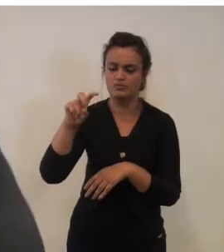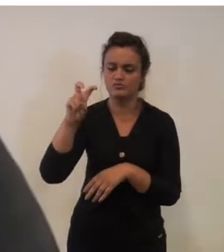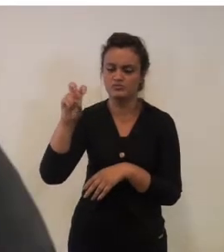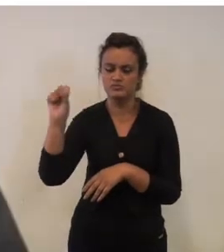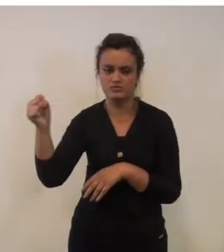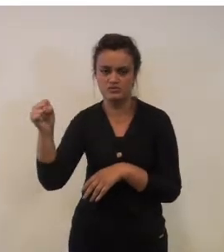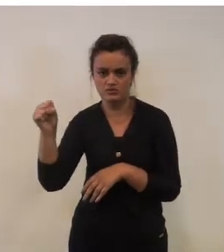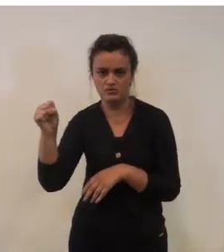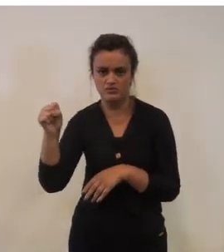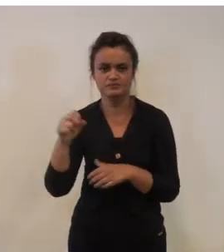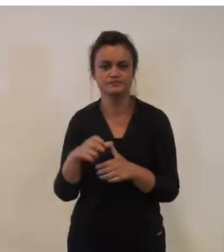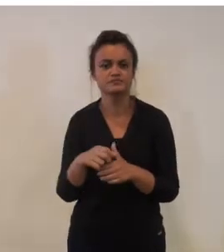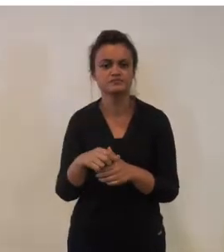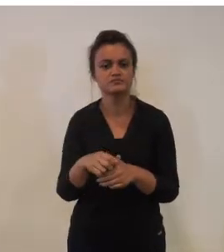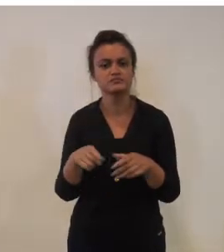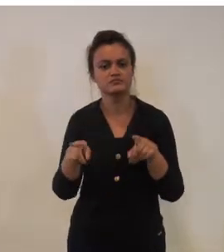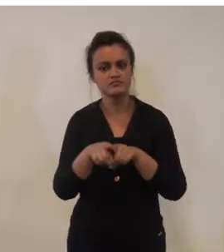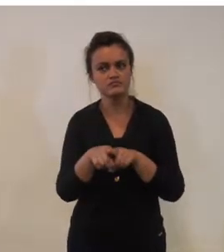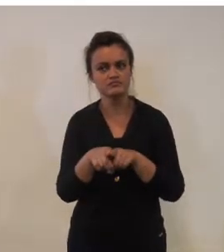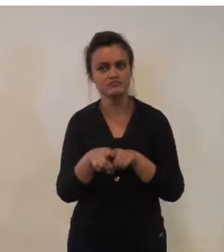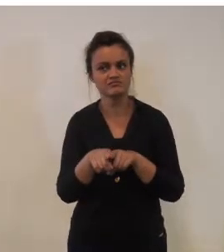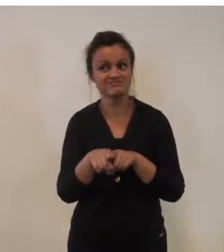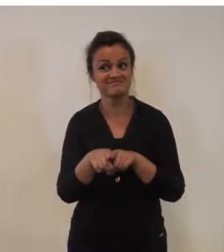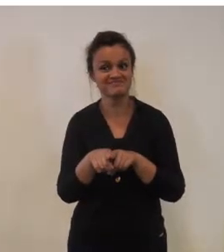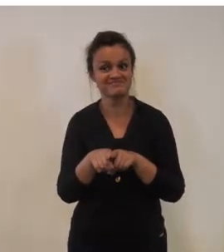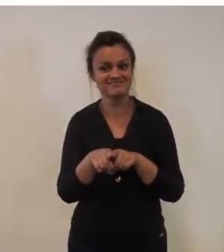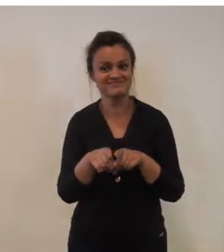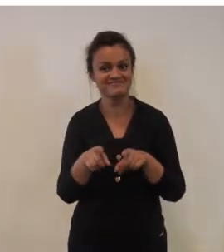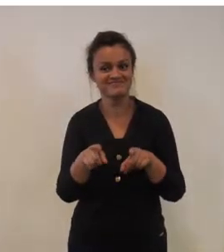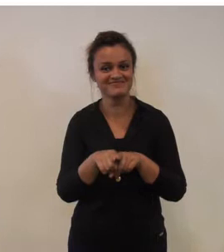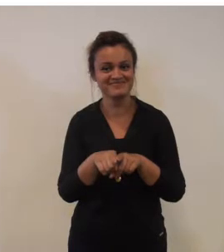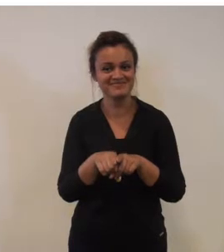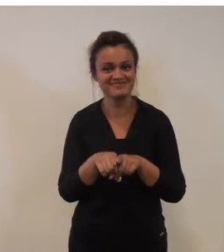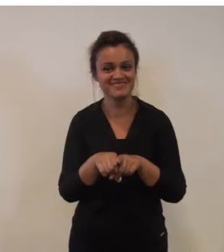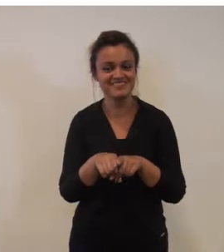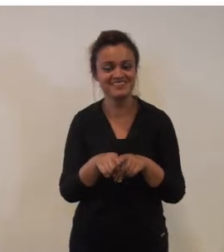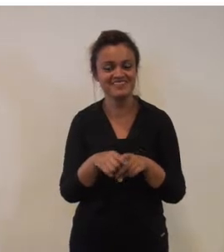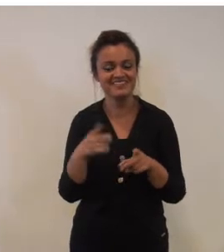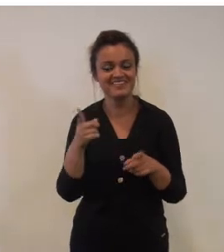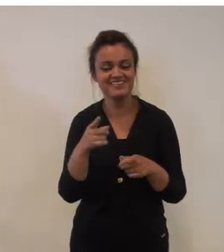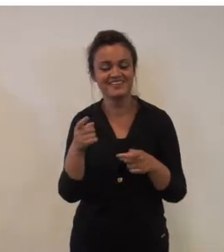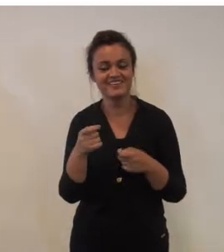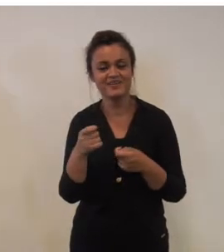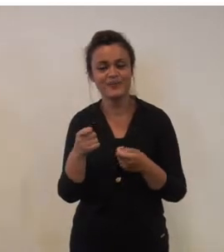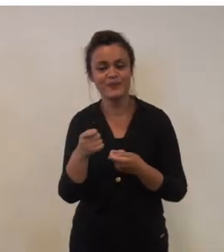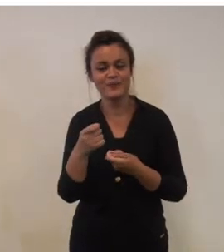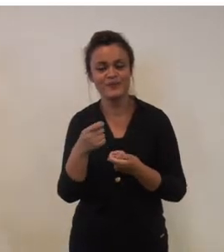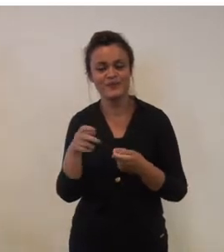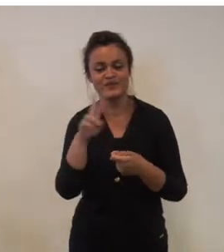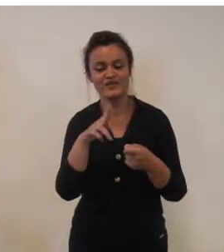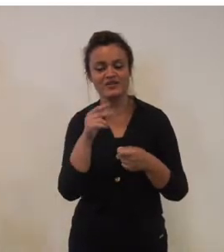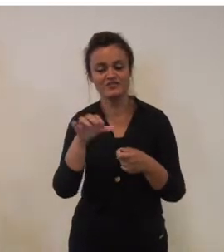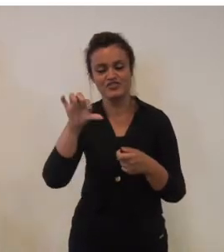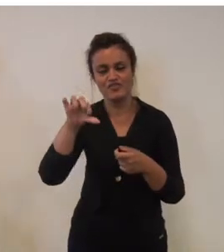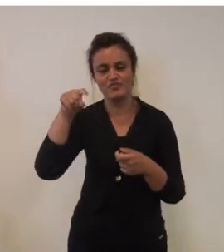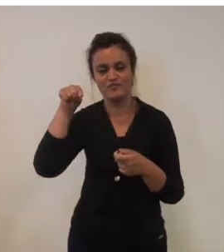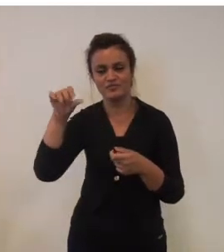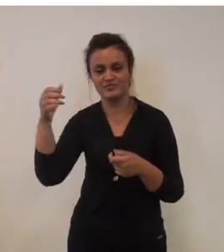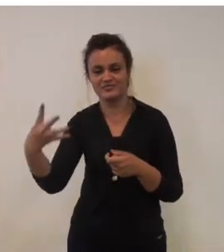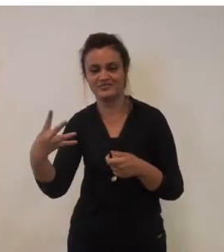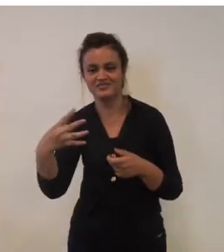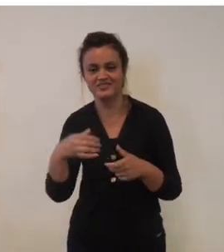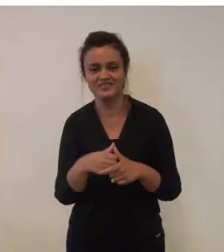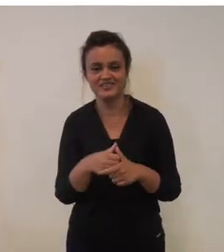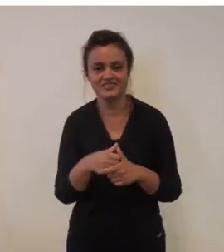9,58, né? E proporciona também um custo nas importações de 9,4. Mas